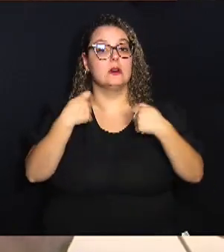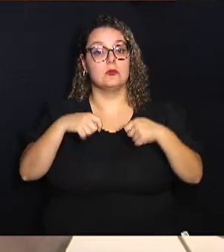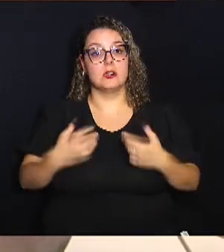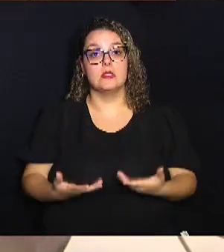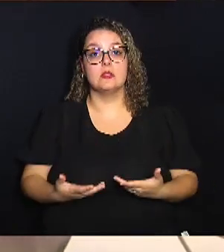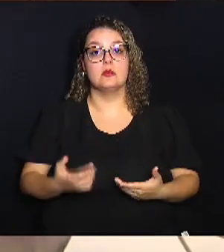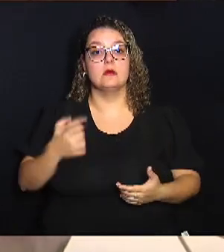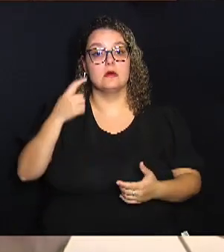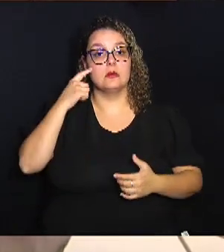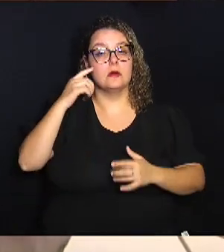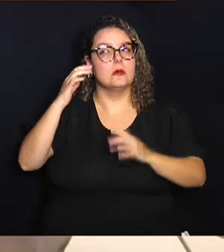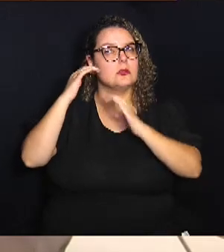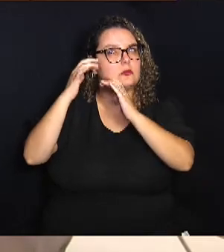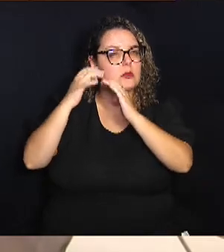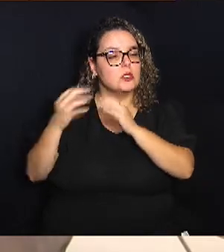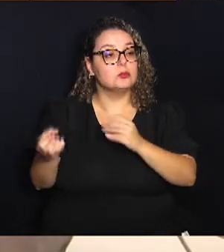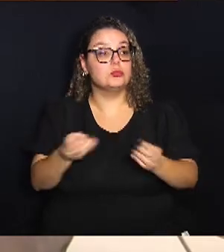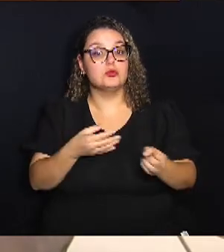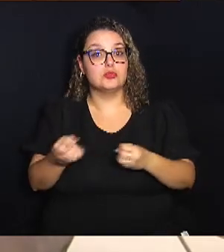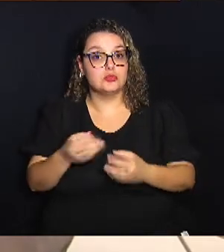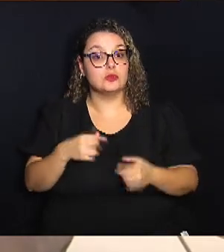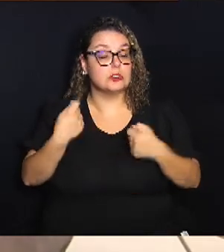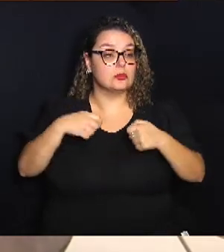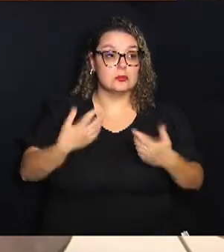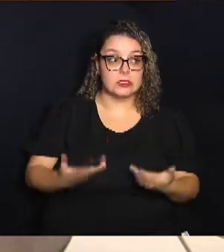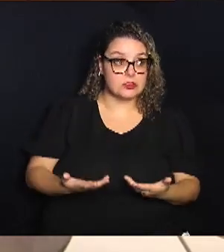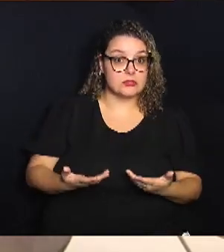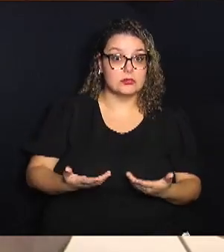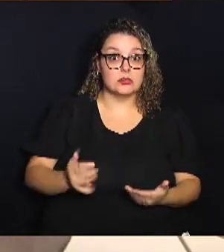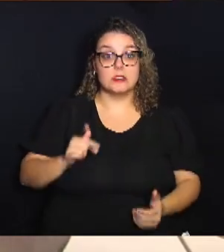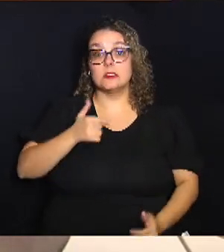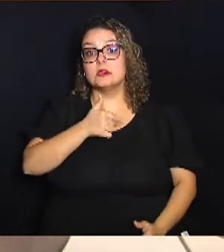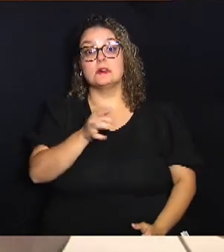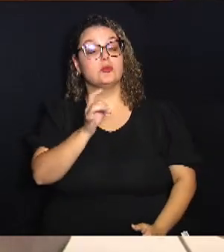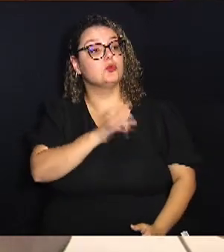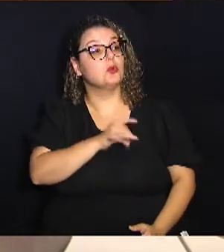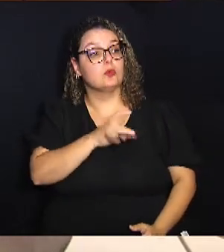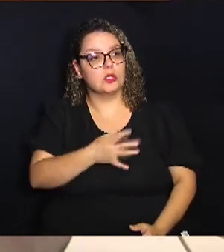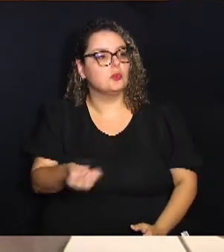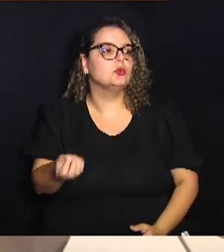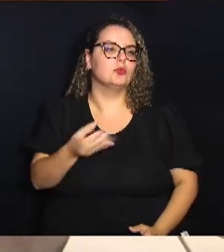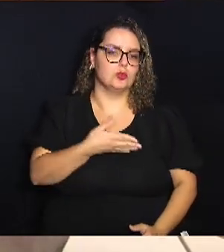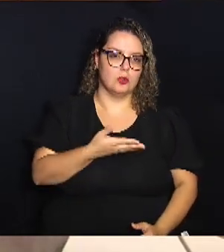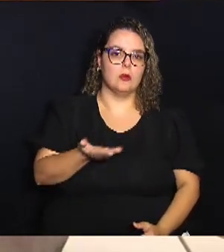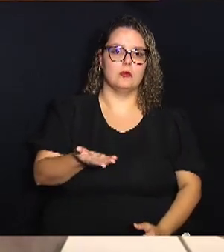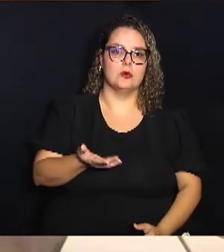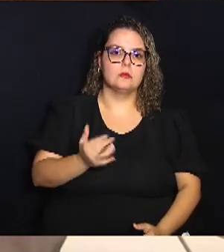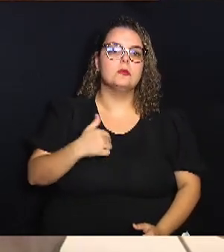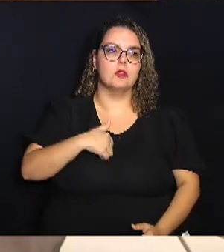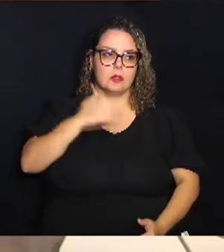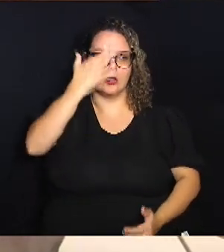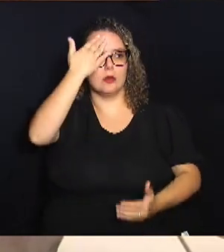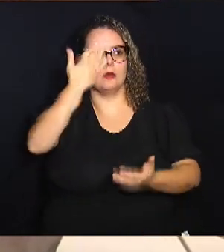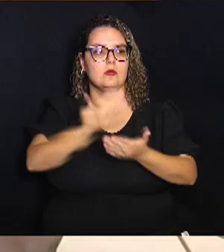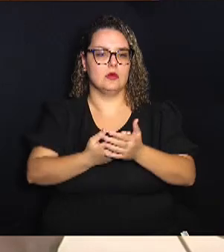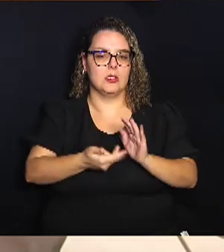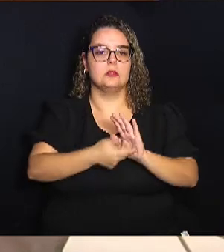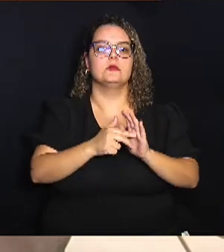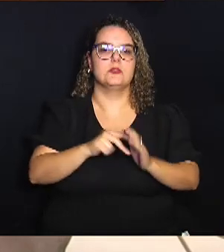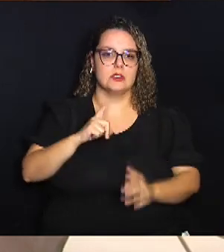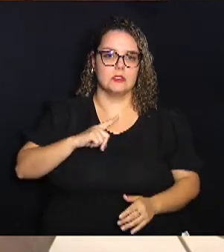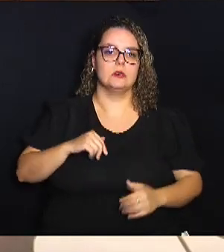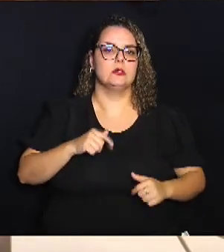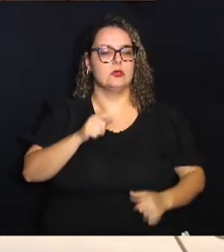aquele pensamento inovador, não ter o medo, né, do novo. Então, assim, eu acredito que faz todo sentido e é daí